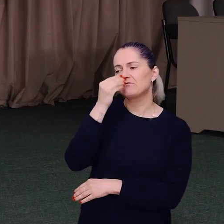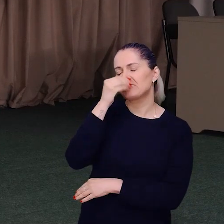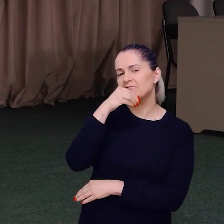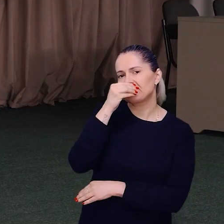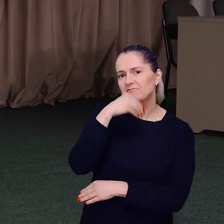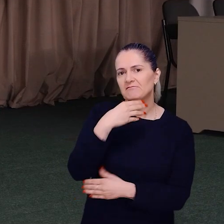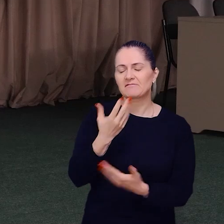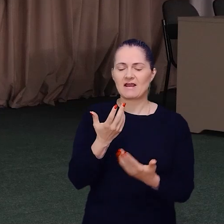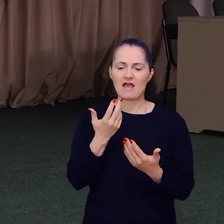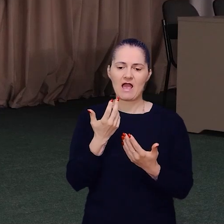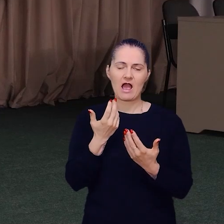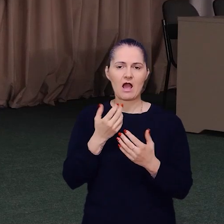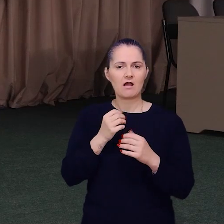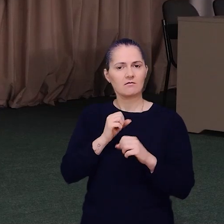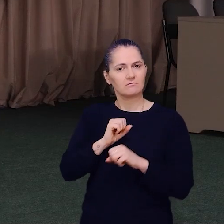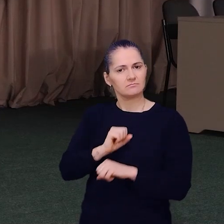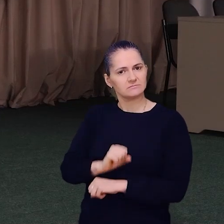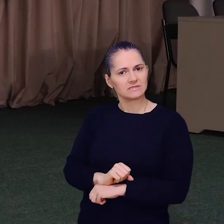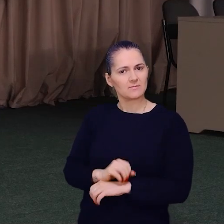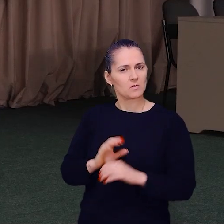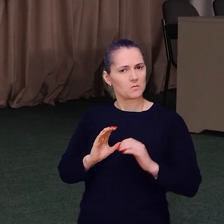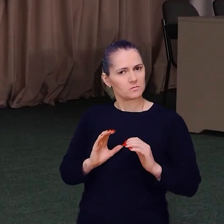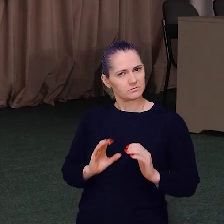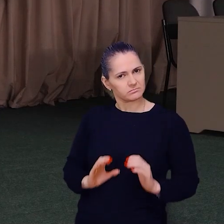delicadas, recatadas,